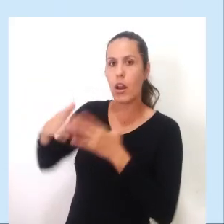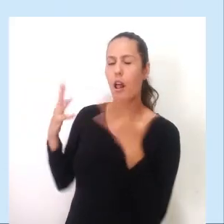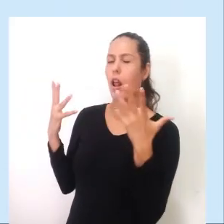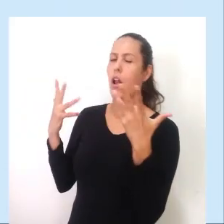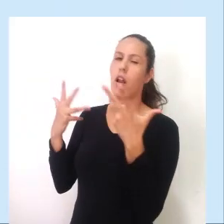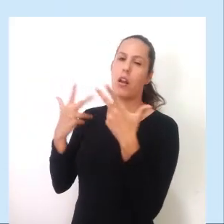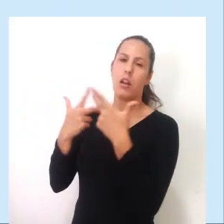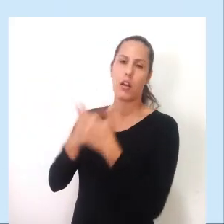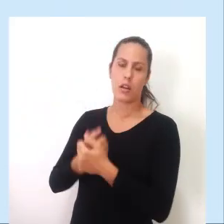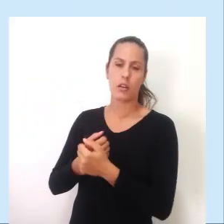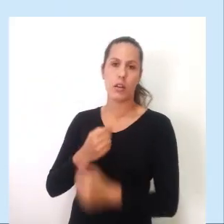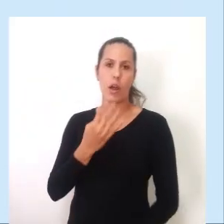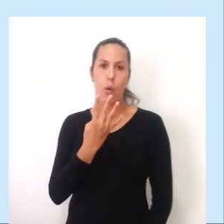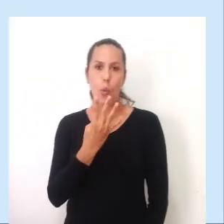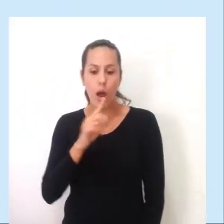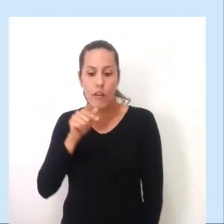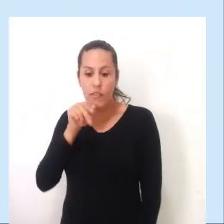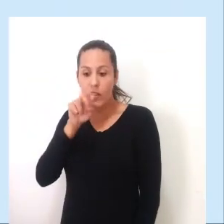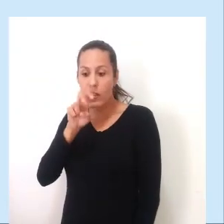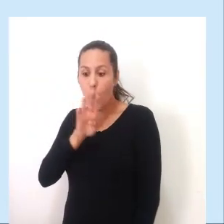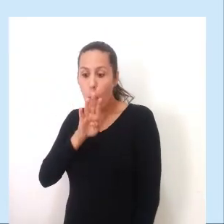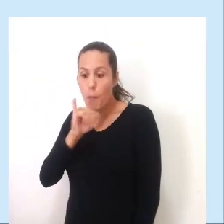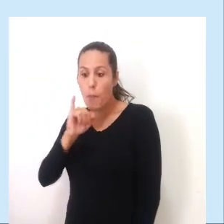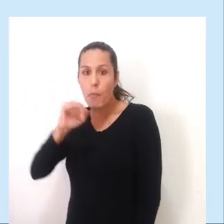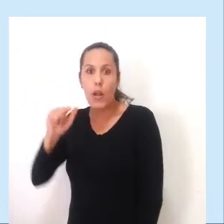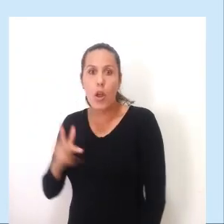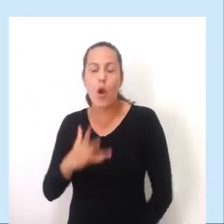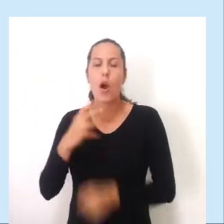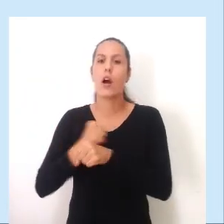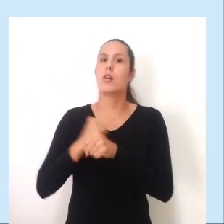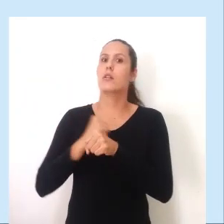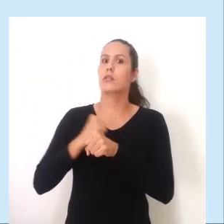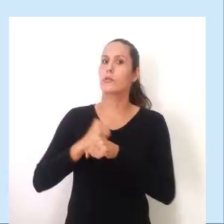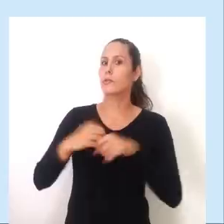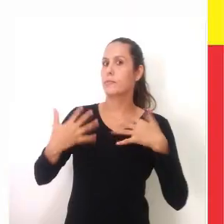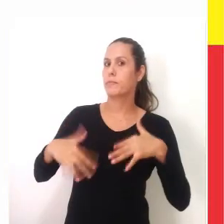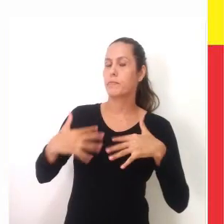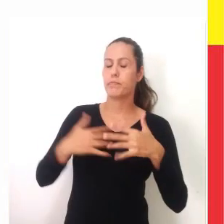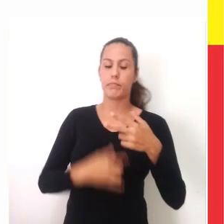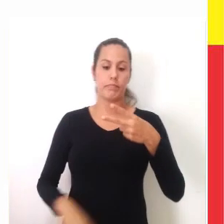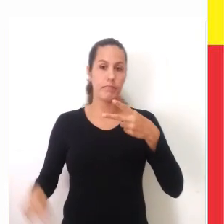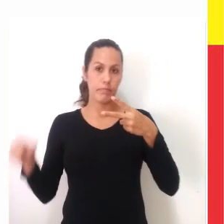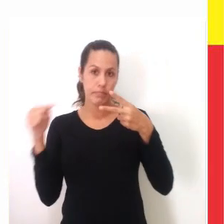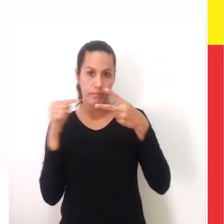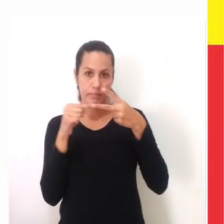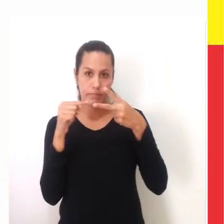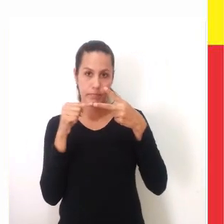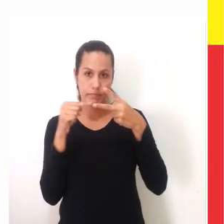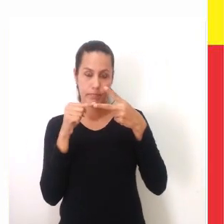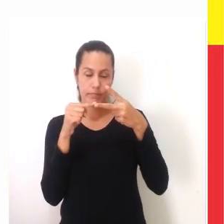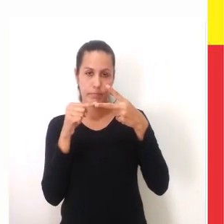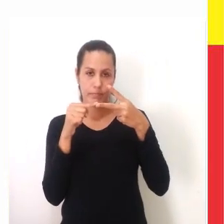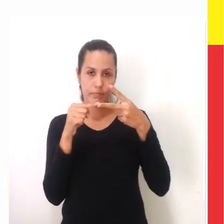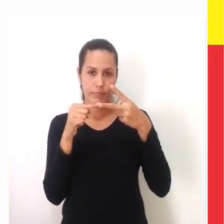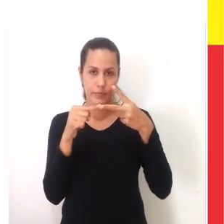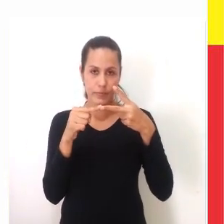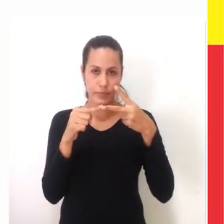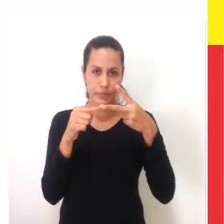linda história de 4,5 bilhões de anos. Segundo bom